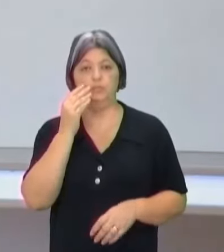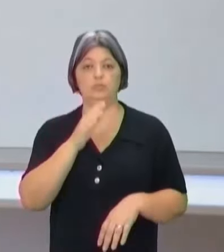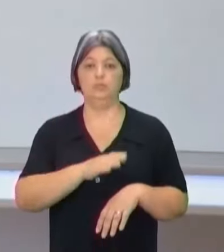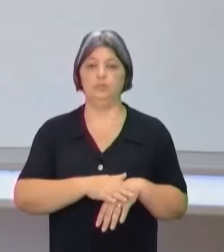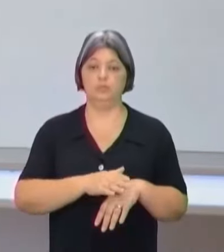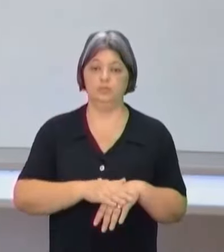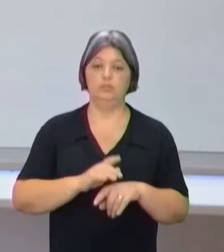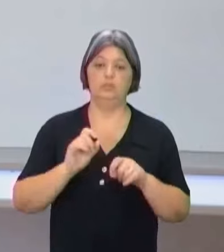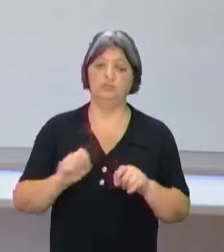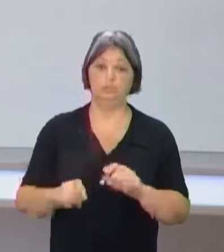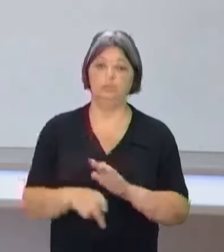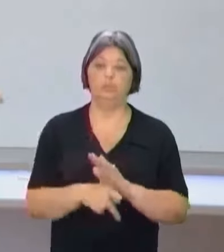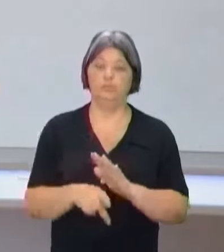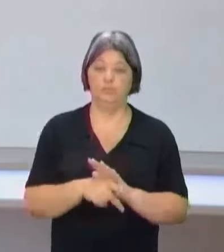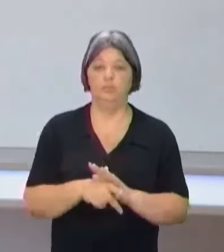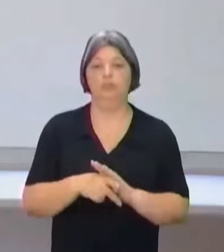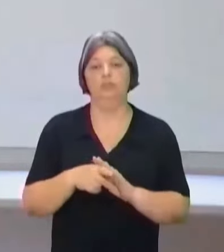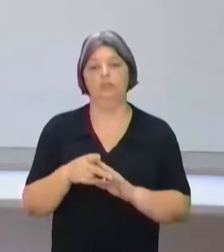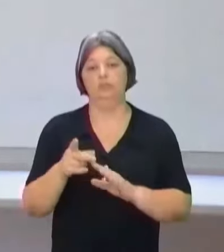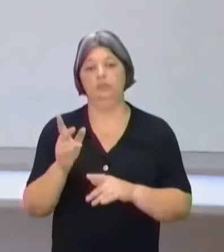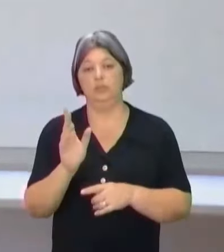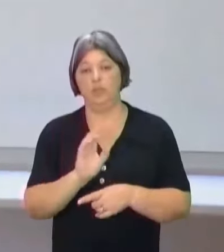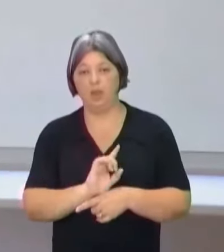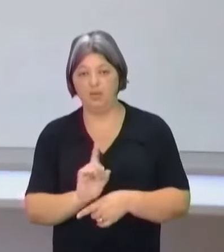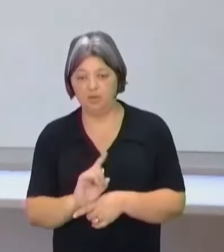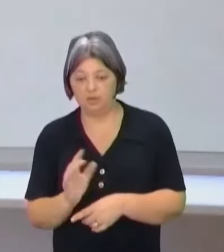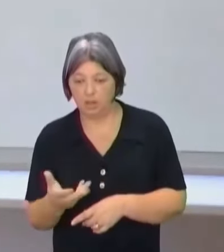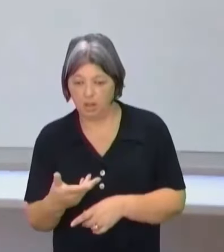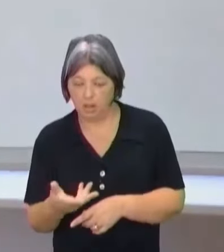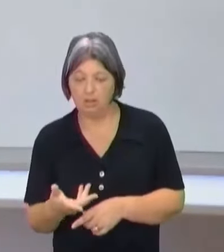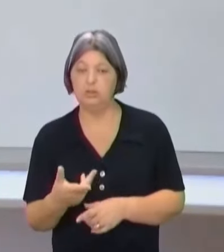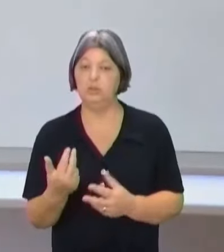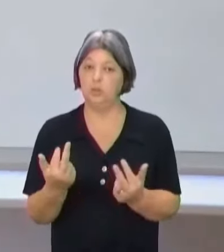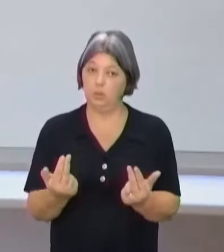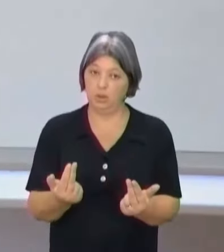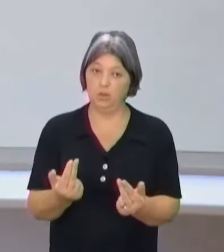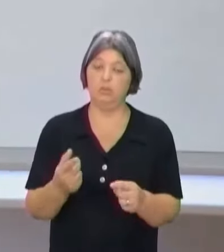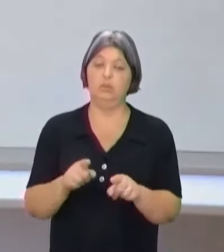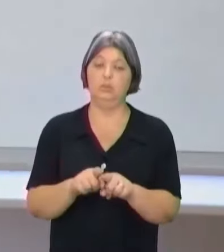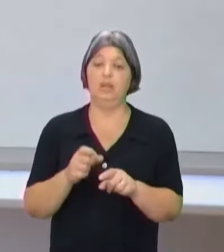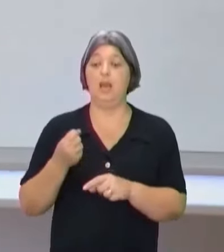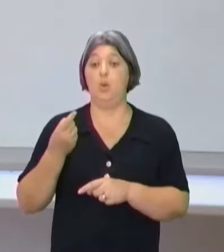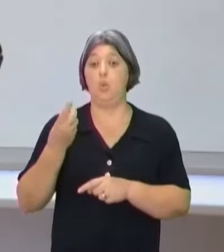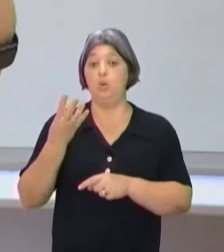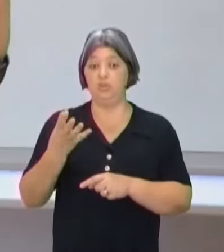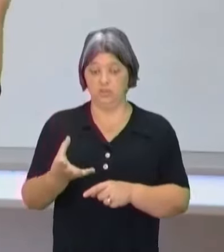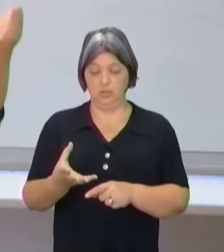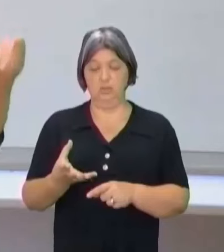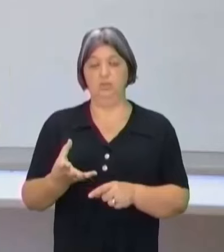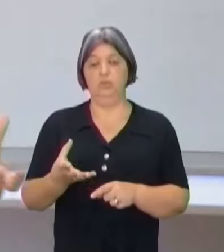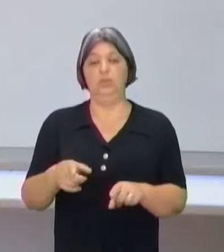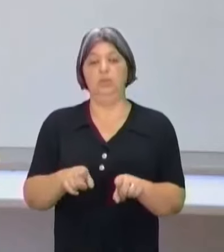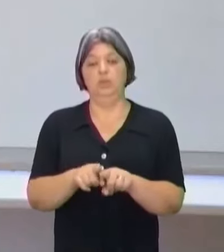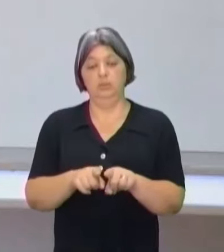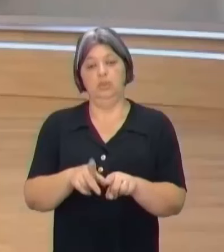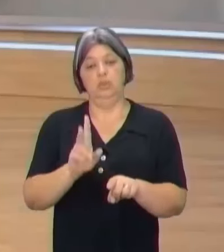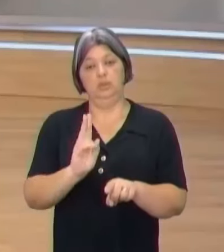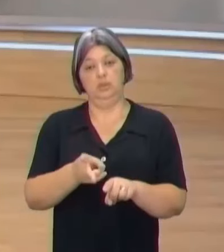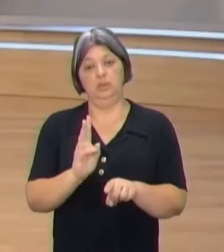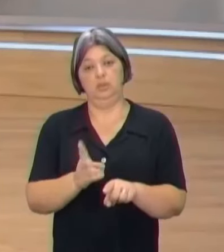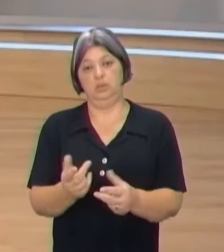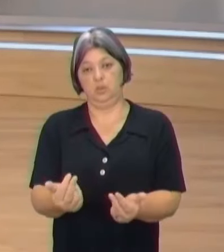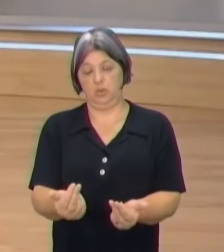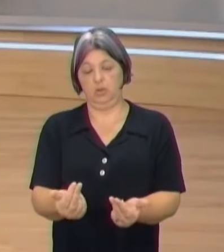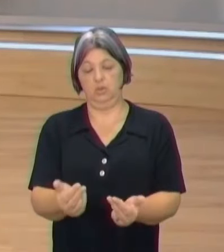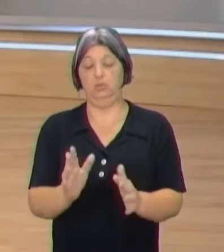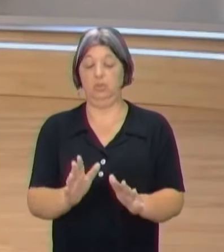as velocidades, elas voltem a ser iguais e, novamente, as quantidades, elas fiquem constantes. Só que